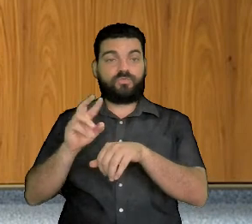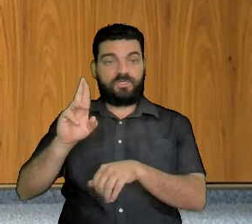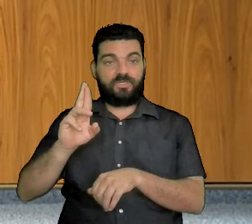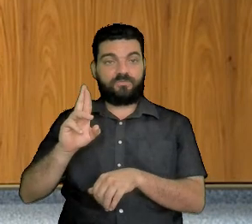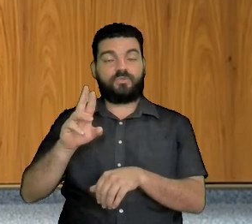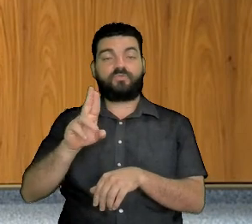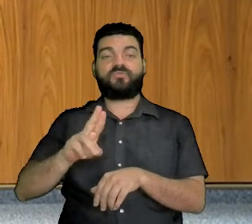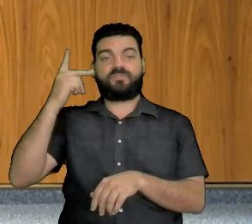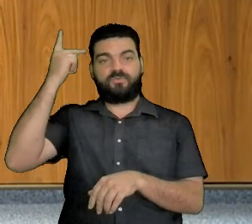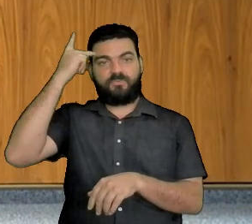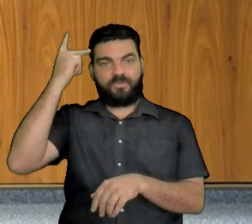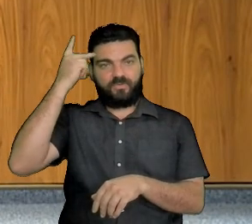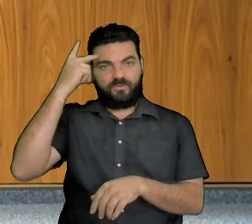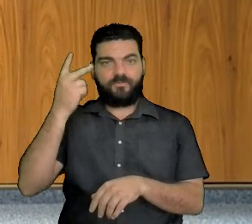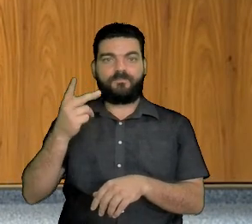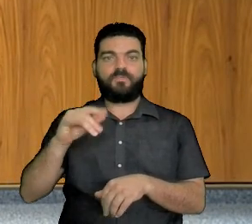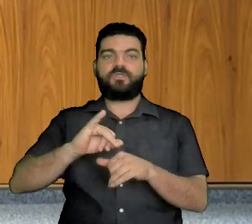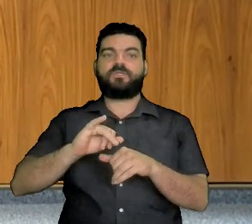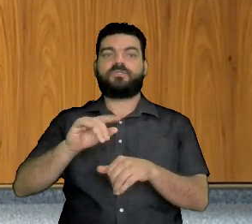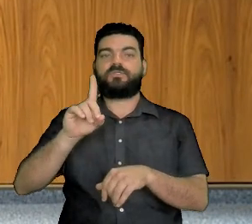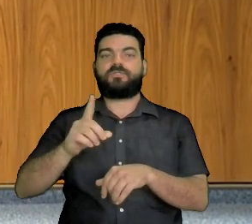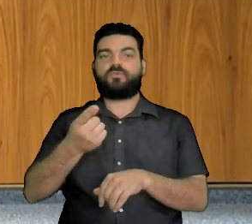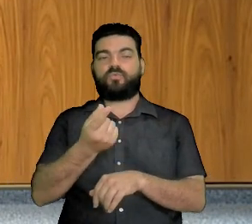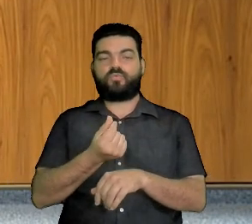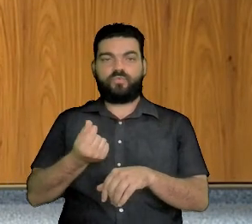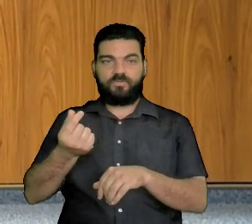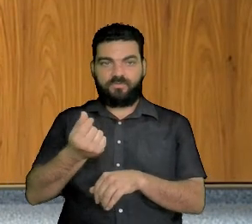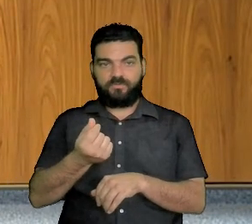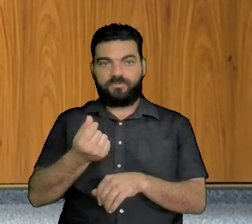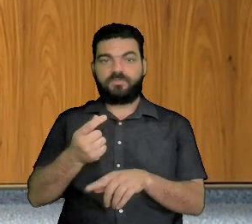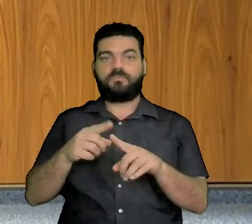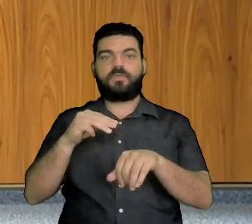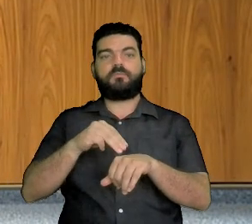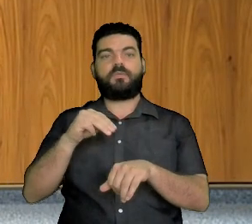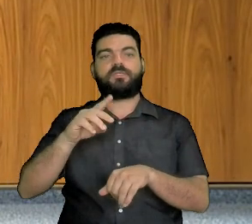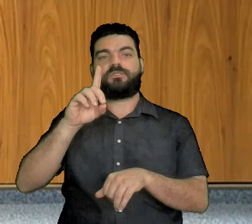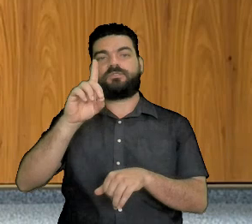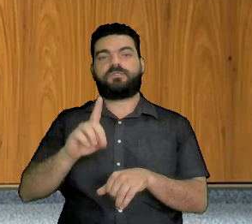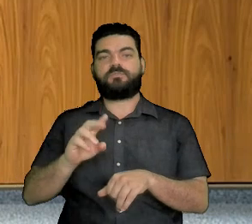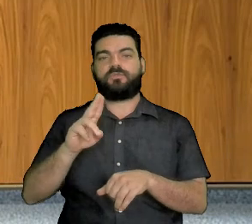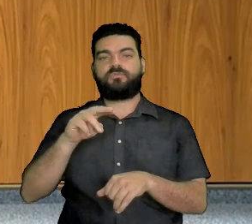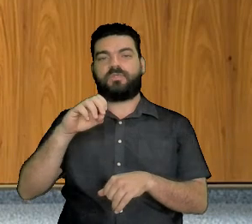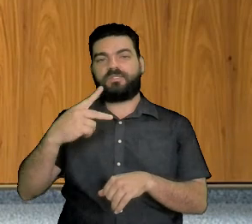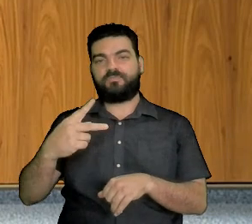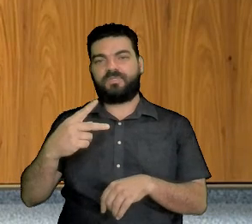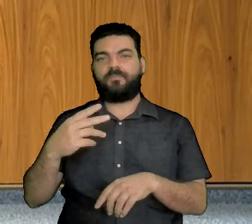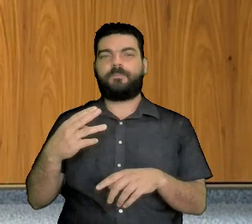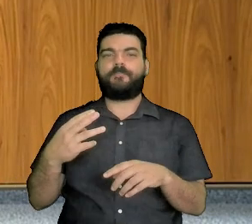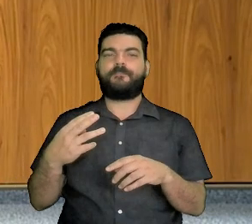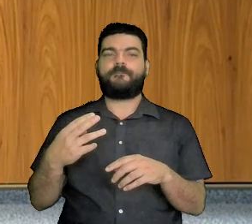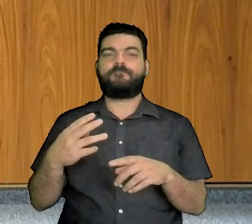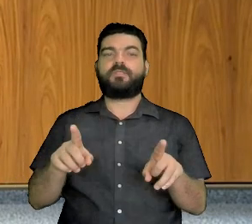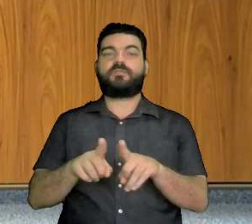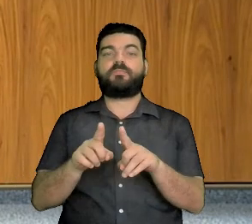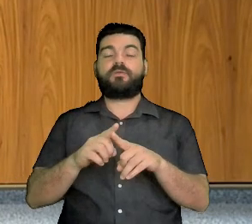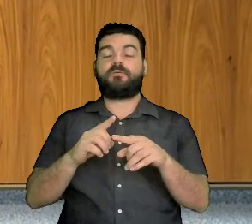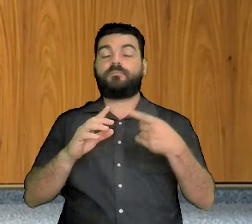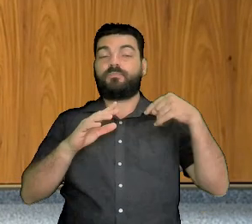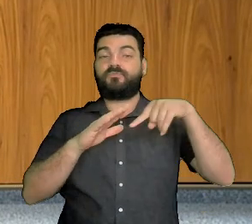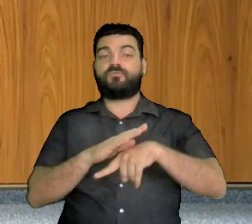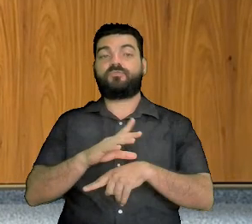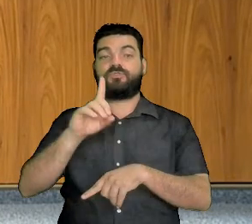Terceira Região, doutor em Direito pela Universidade de São Paulo, no Núcleo de Direito Econômico e Financeiro, mestre em Direito